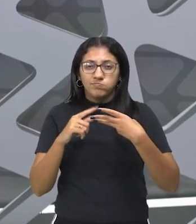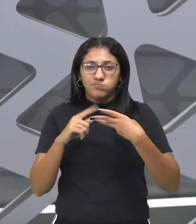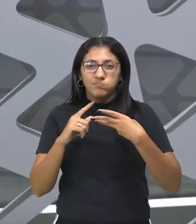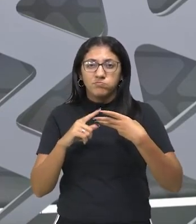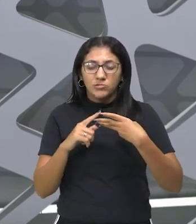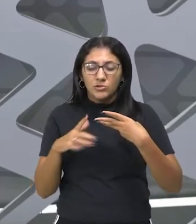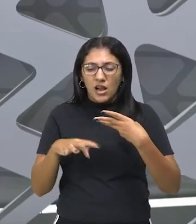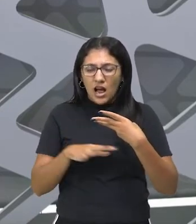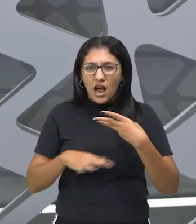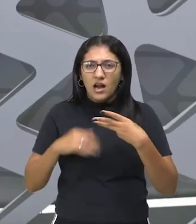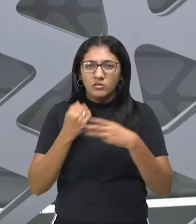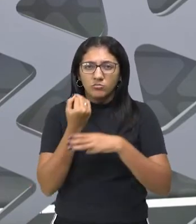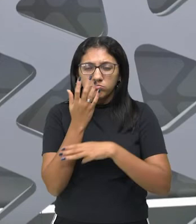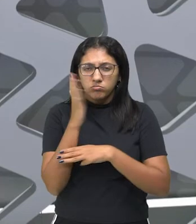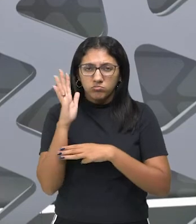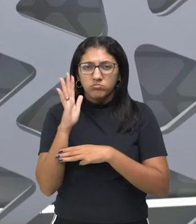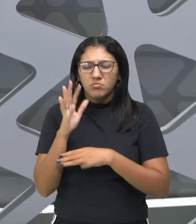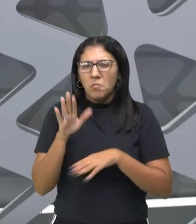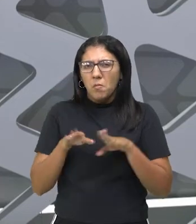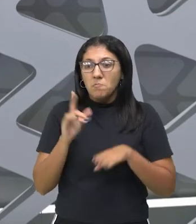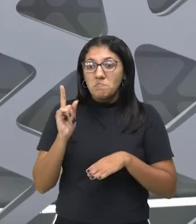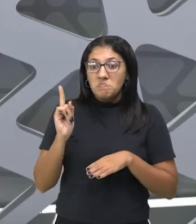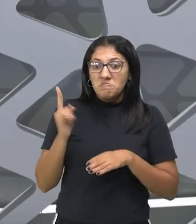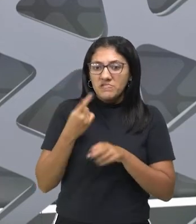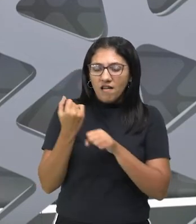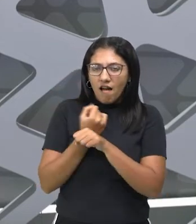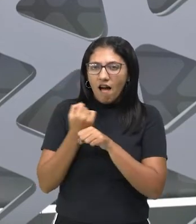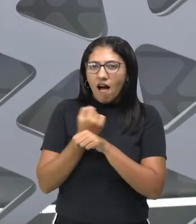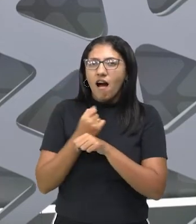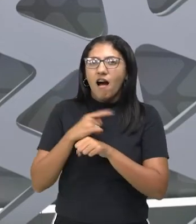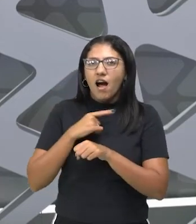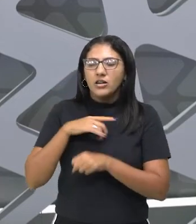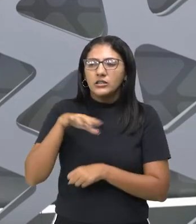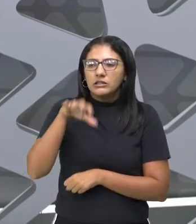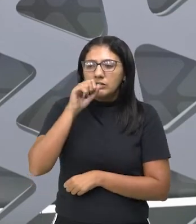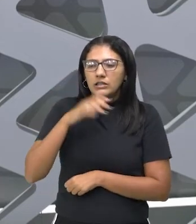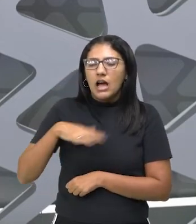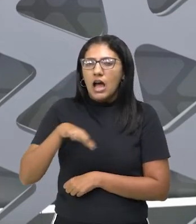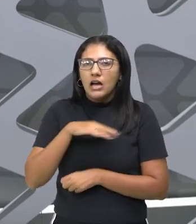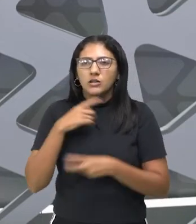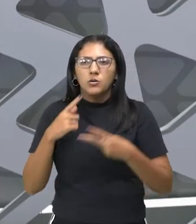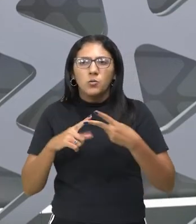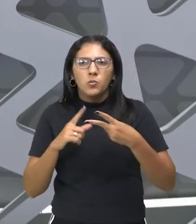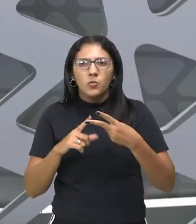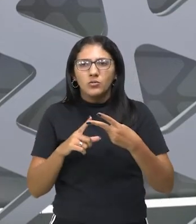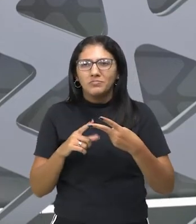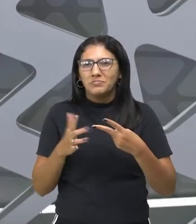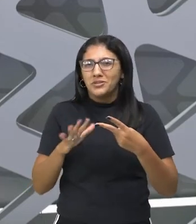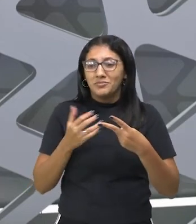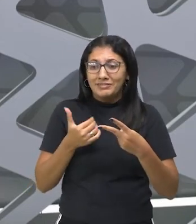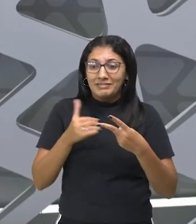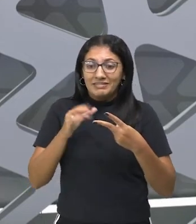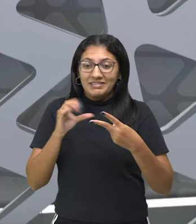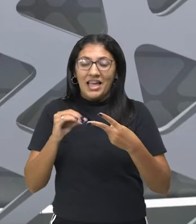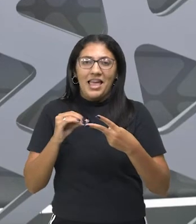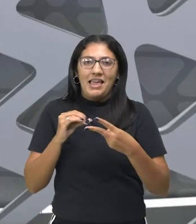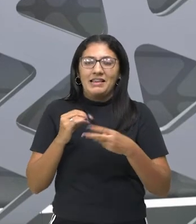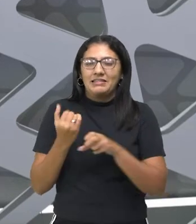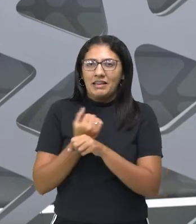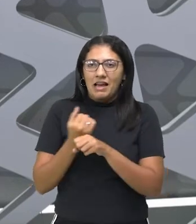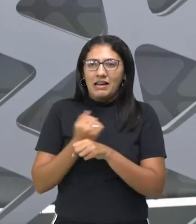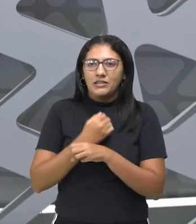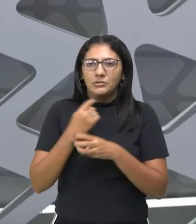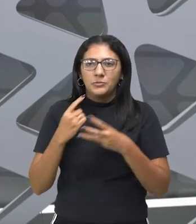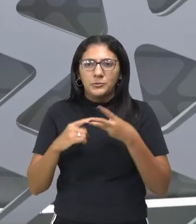por cerca de 1000 anos. O metano, ele dura na natureza por cerca de 1 década. Já